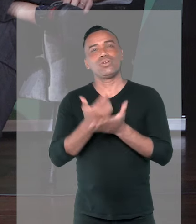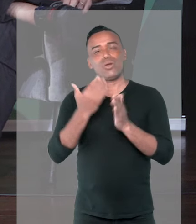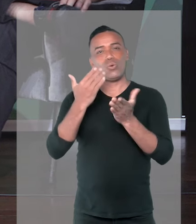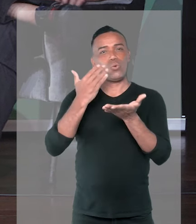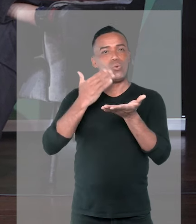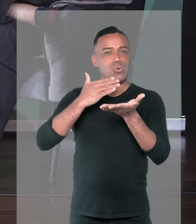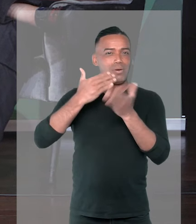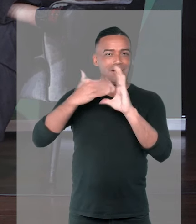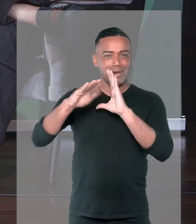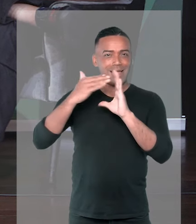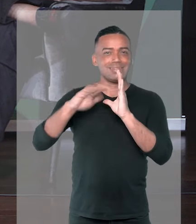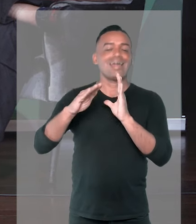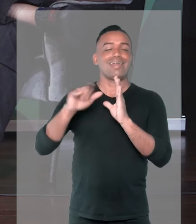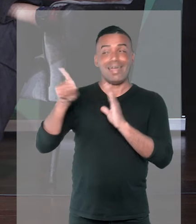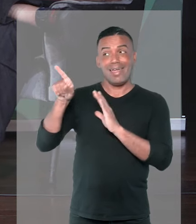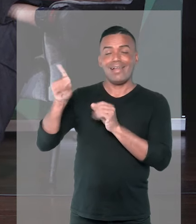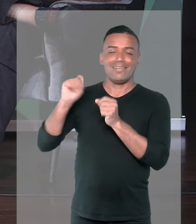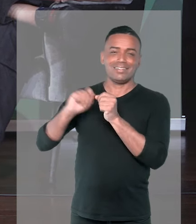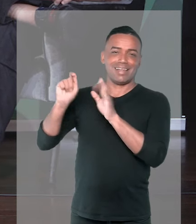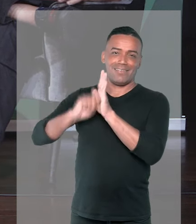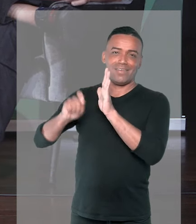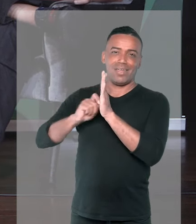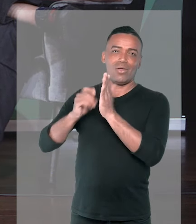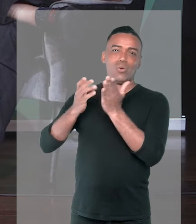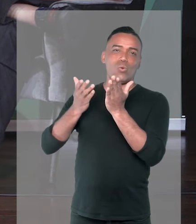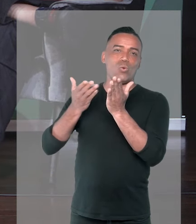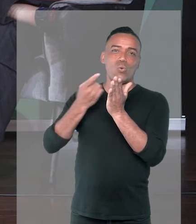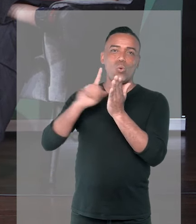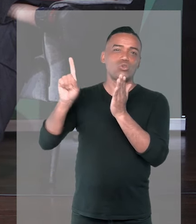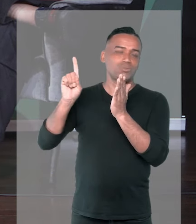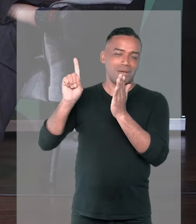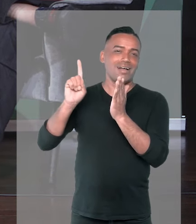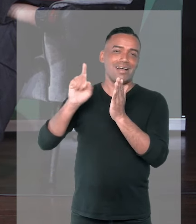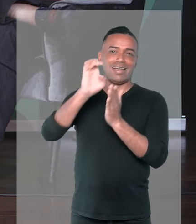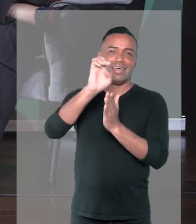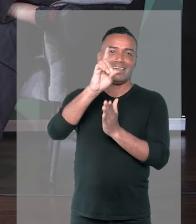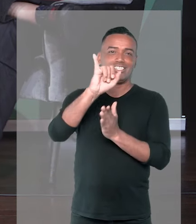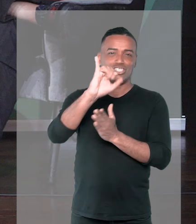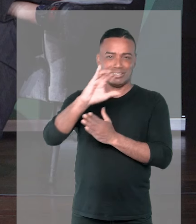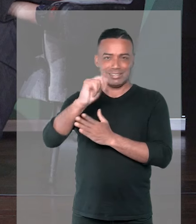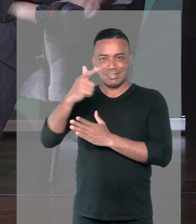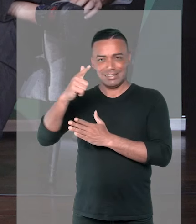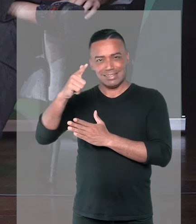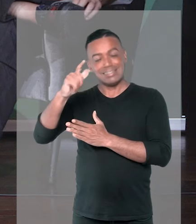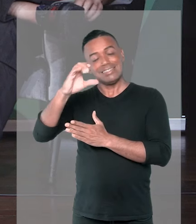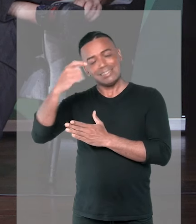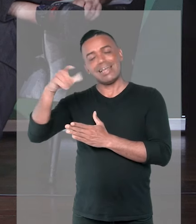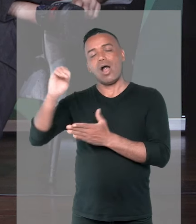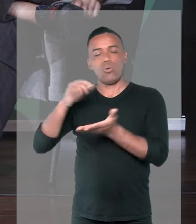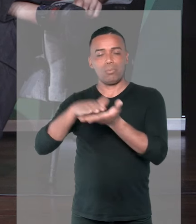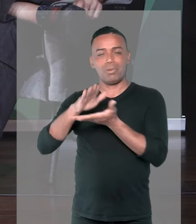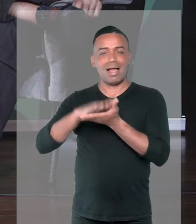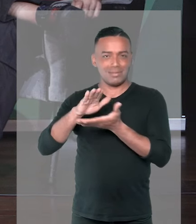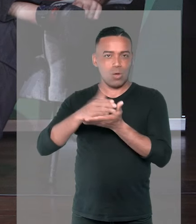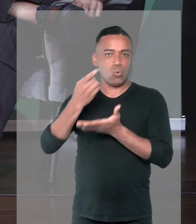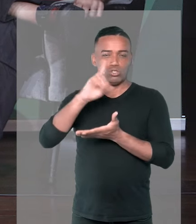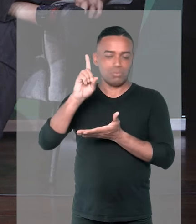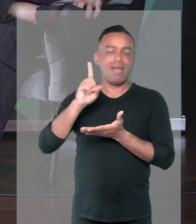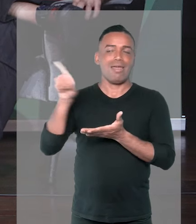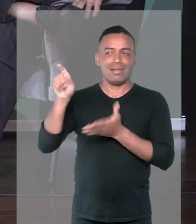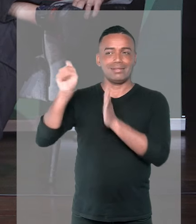Afonso fez fez o prefácio da da última edição mas veja aí o que acontece com esse nome marketing do